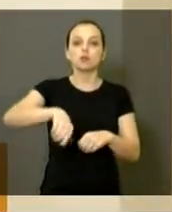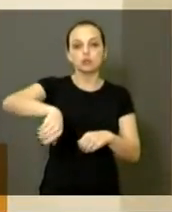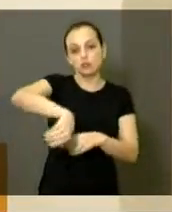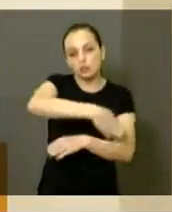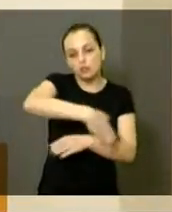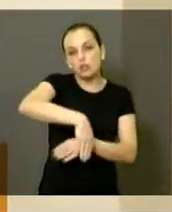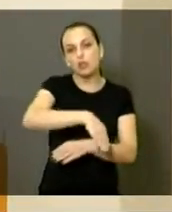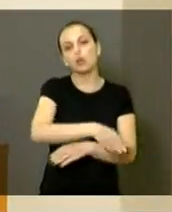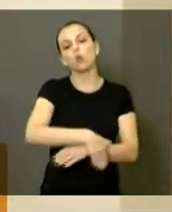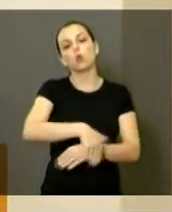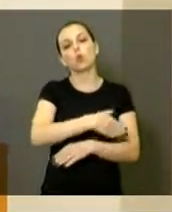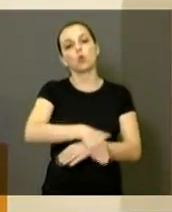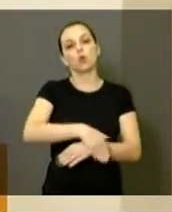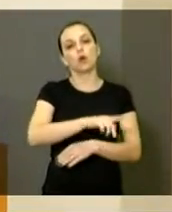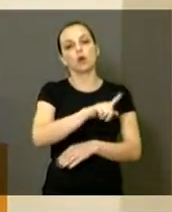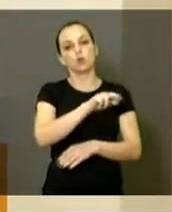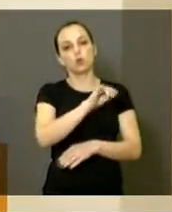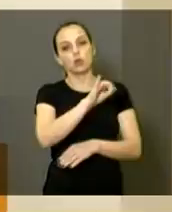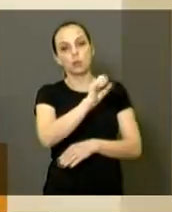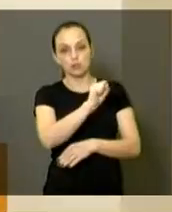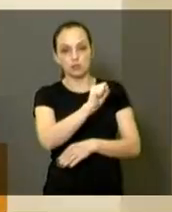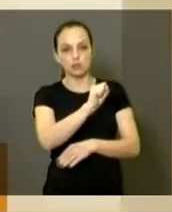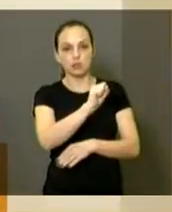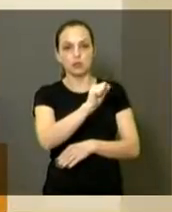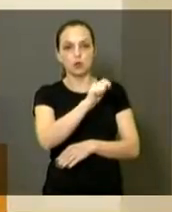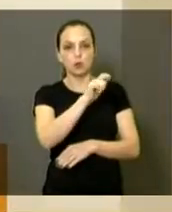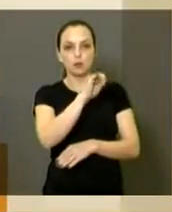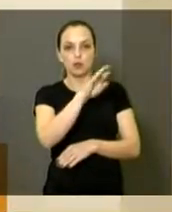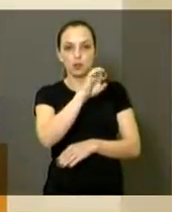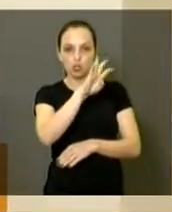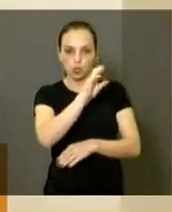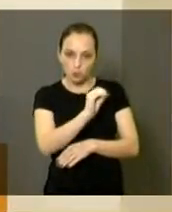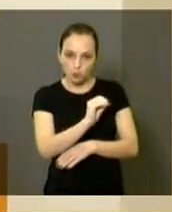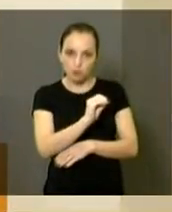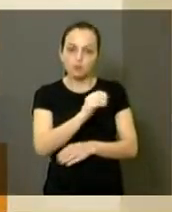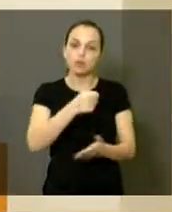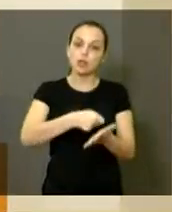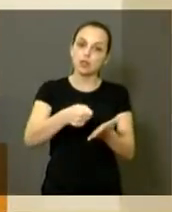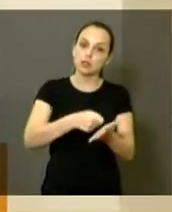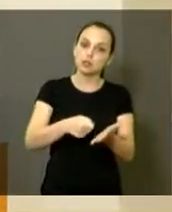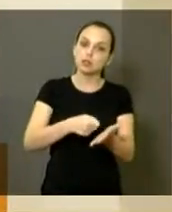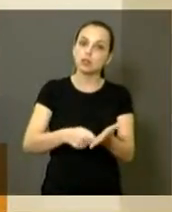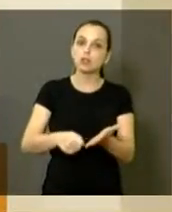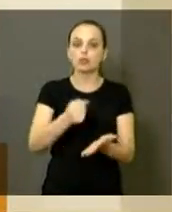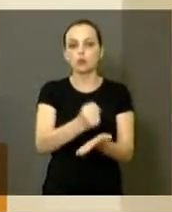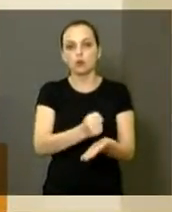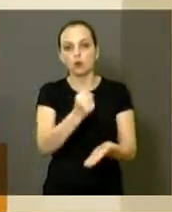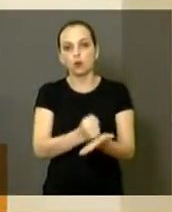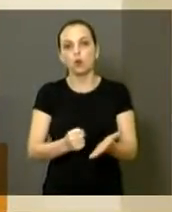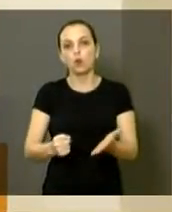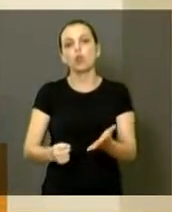comerciais e assinou um contrato com a prefeitura no valor de